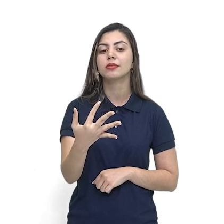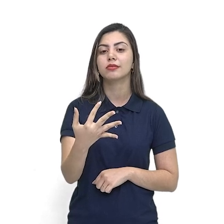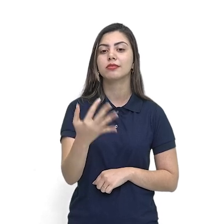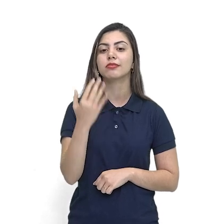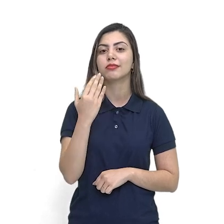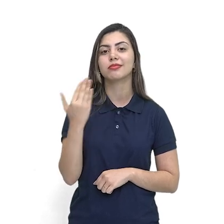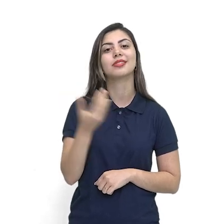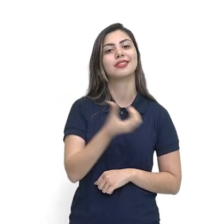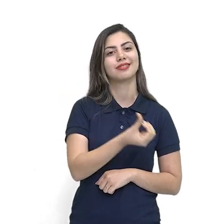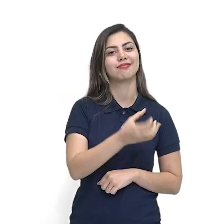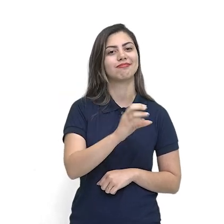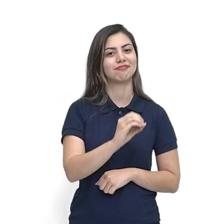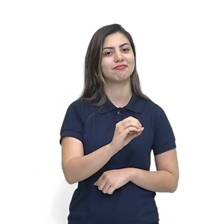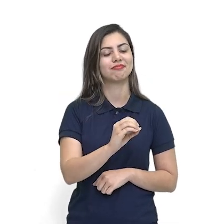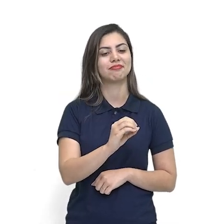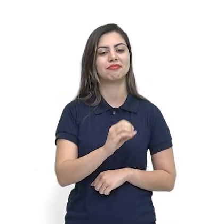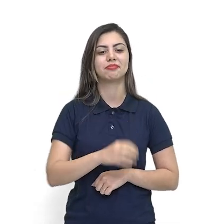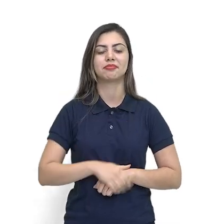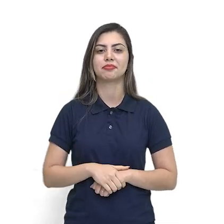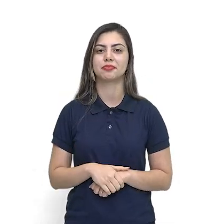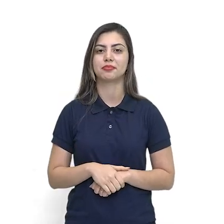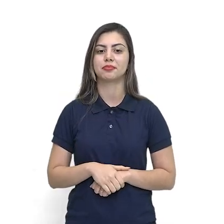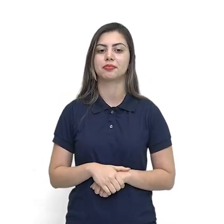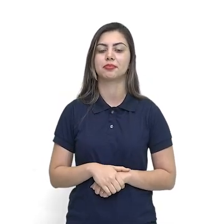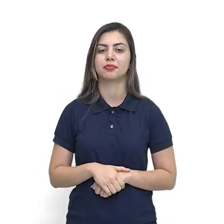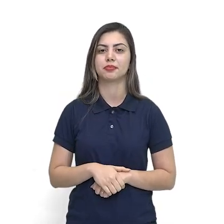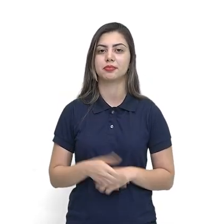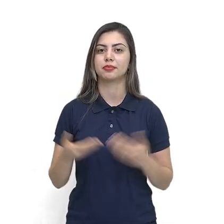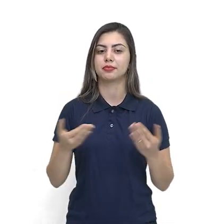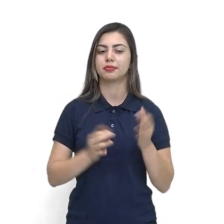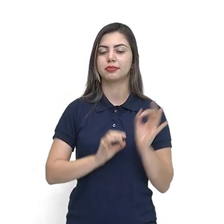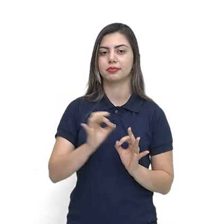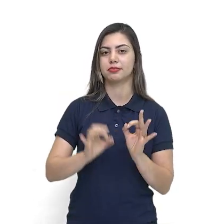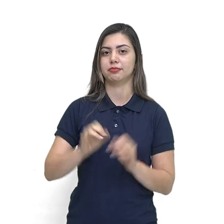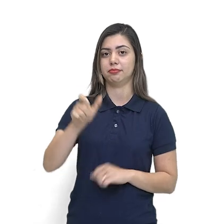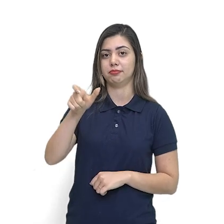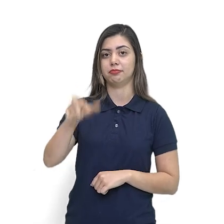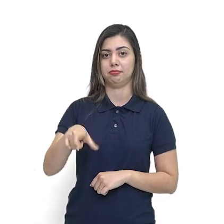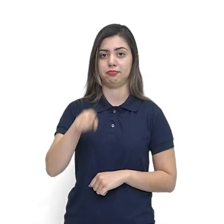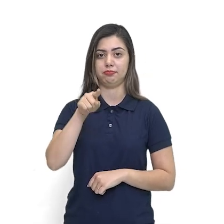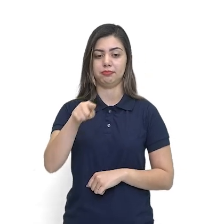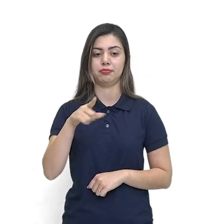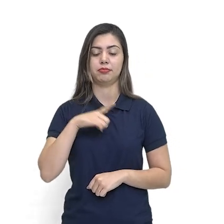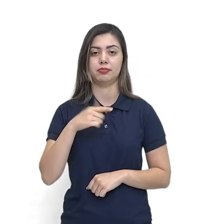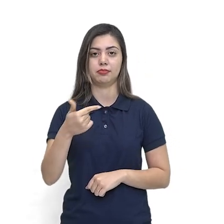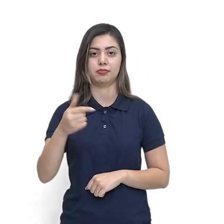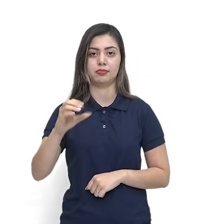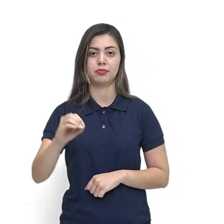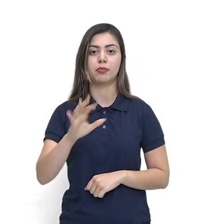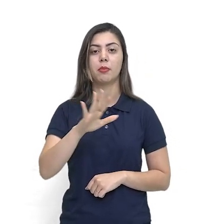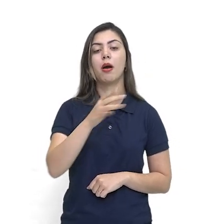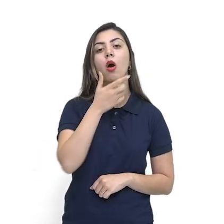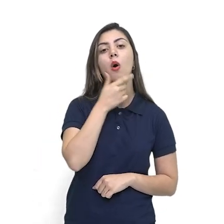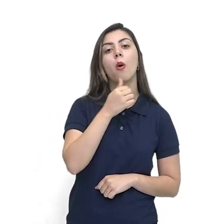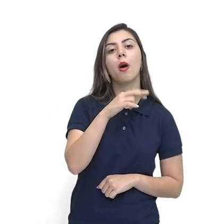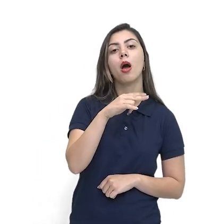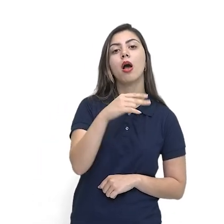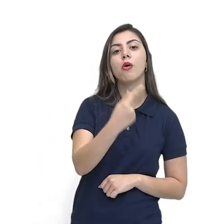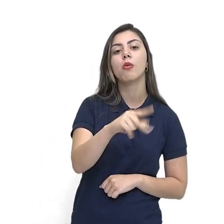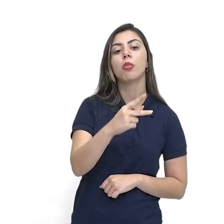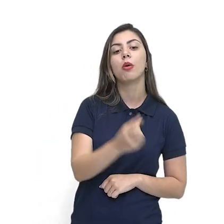com 60. Ó. Você com 20 e seu irmão,